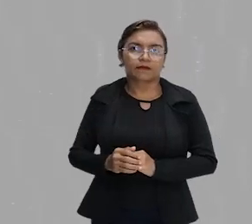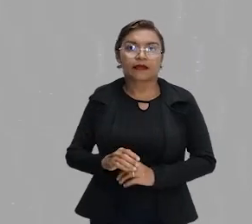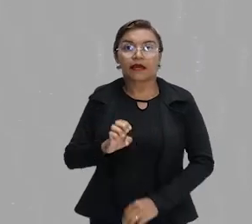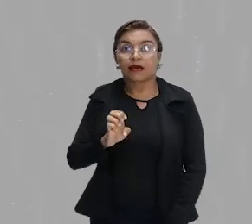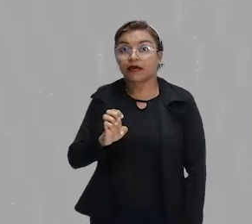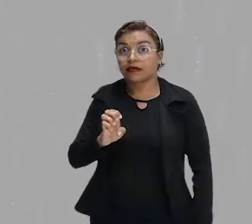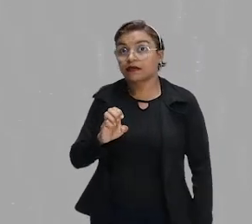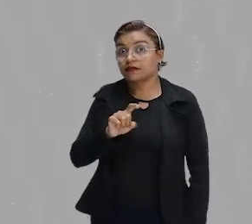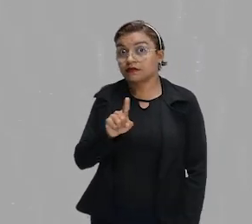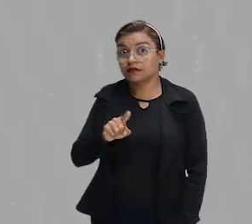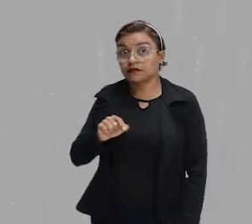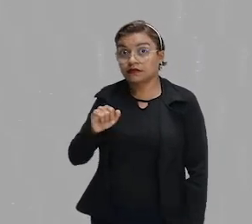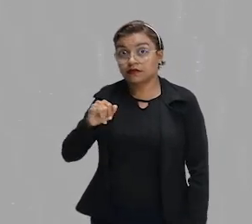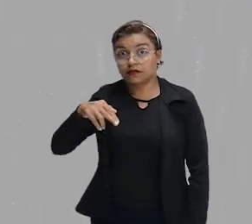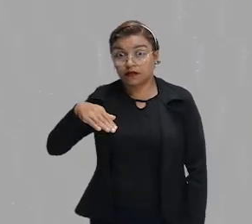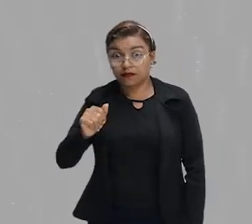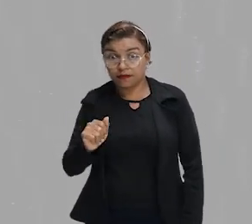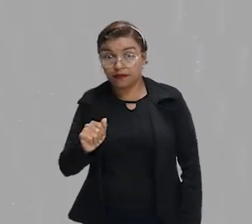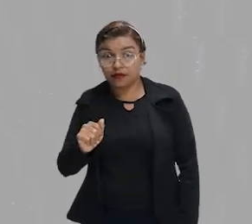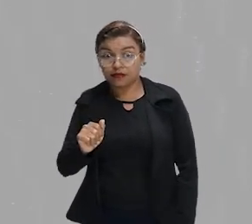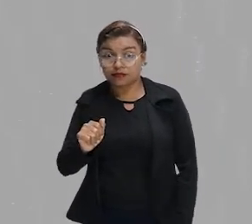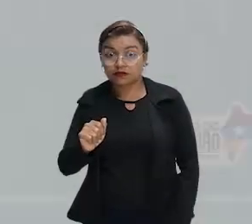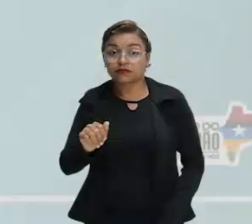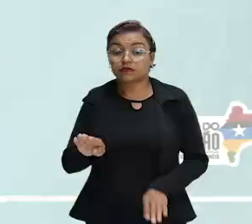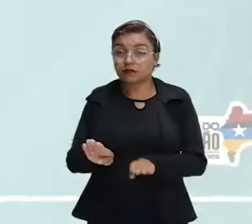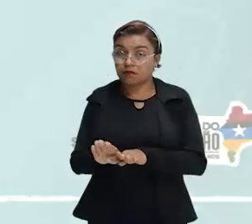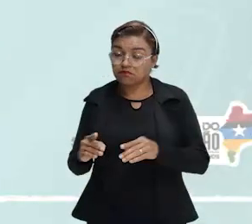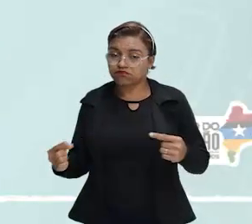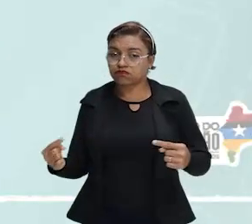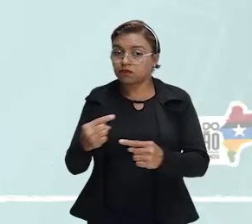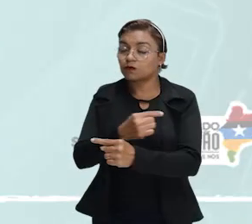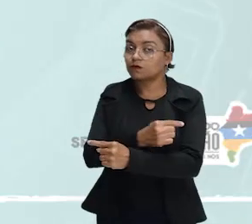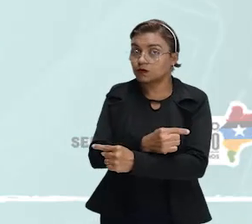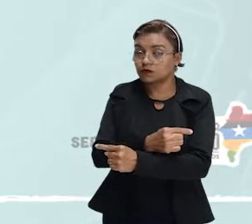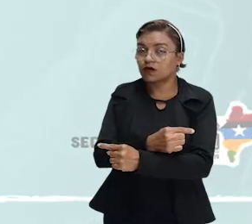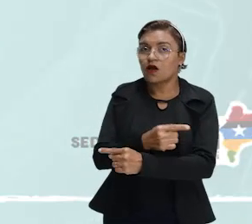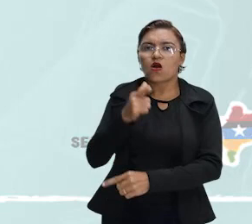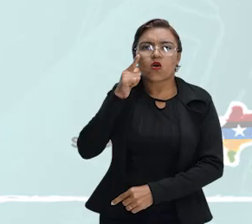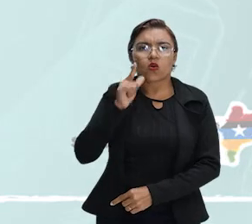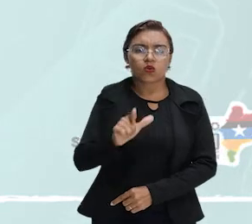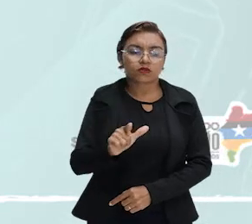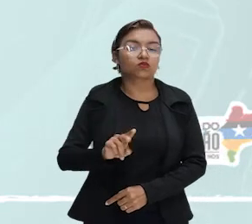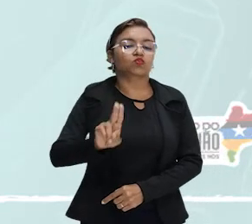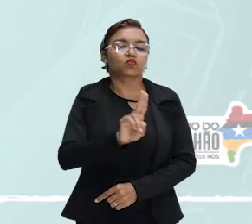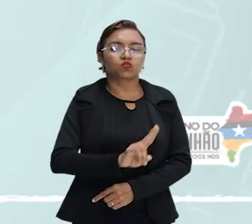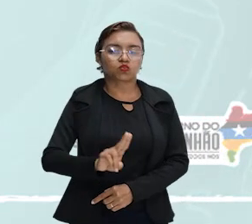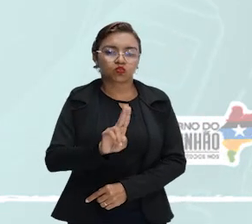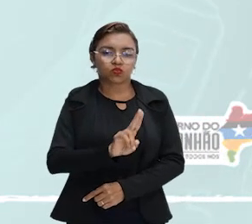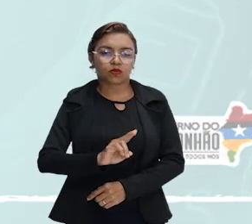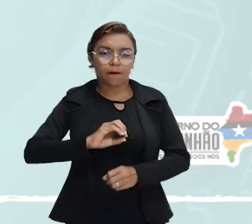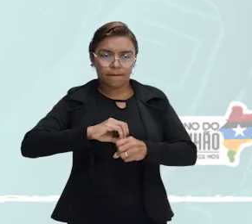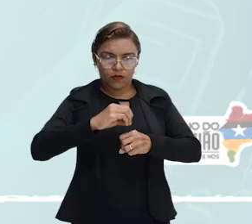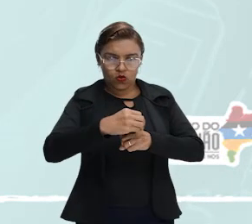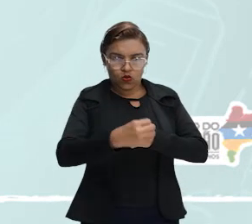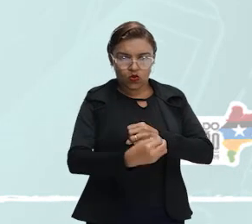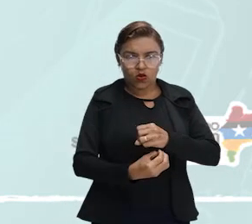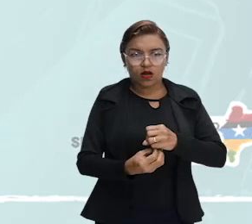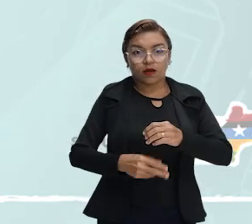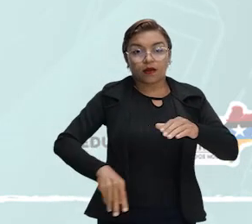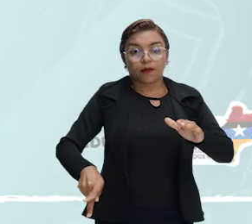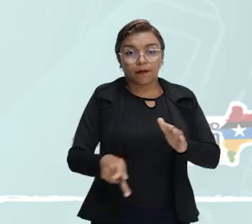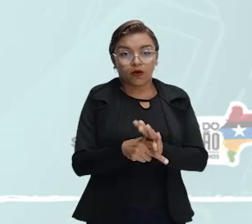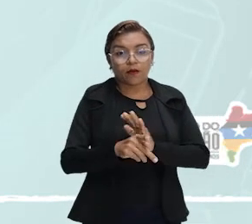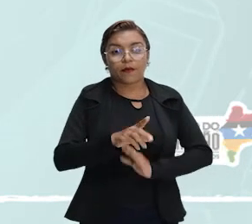enzima, ok? Transcriptase reversa, que ela consegue utilizar a molécula de